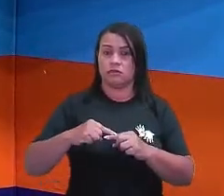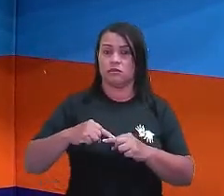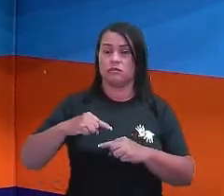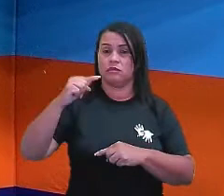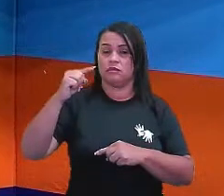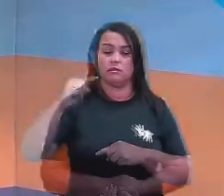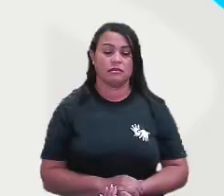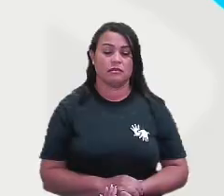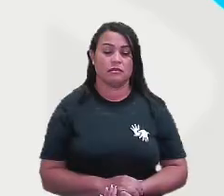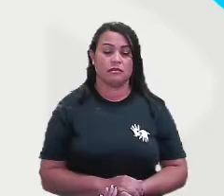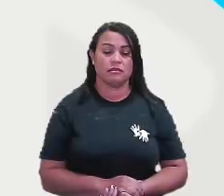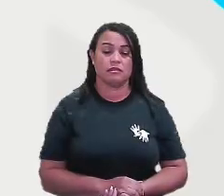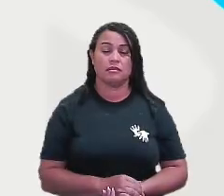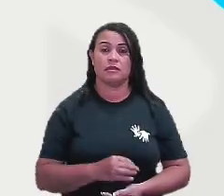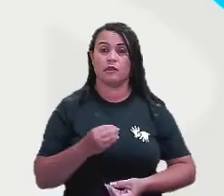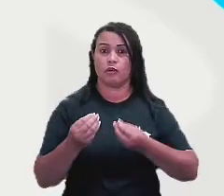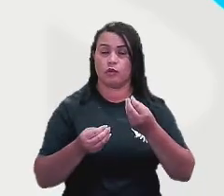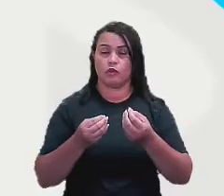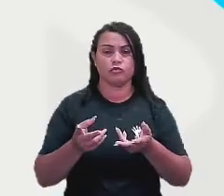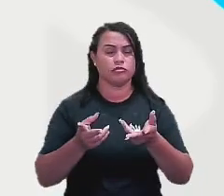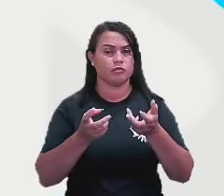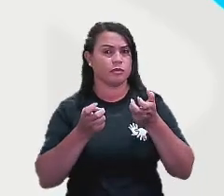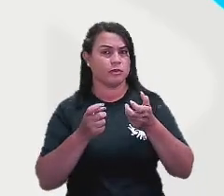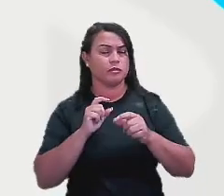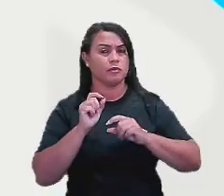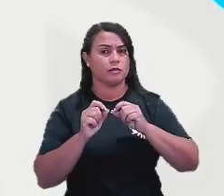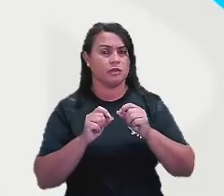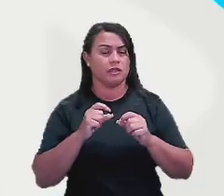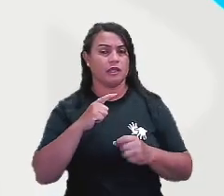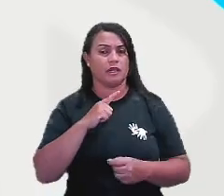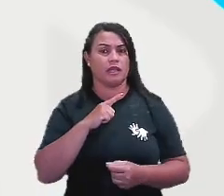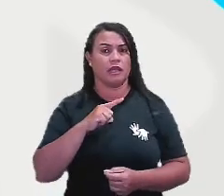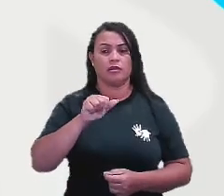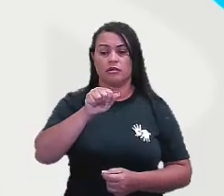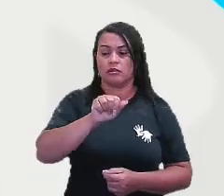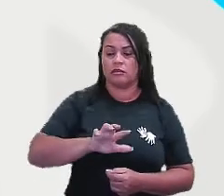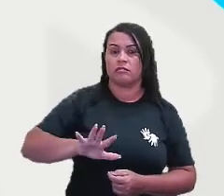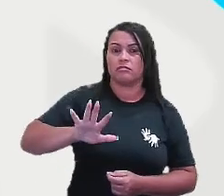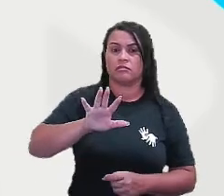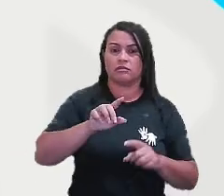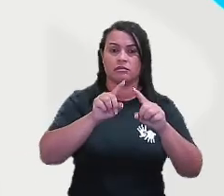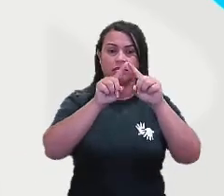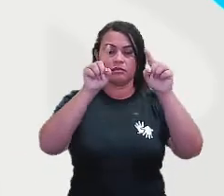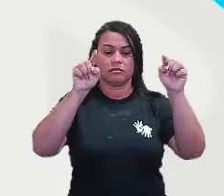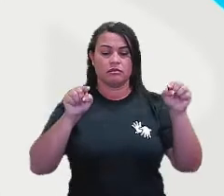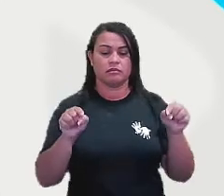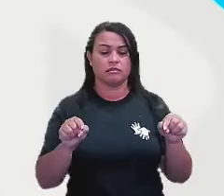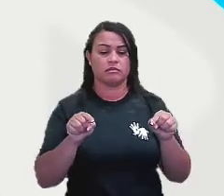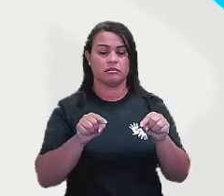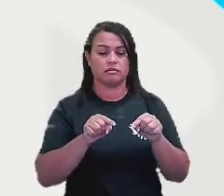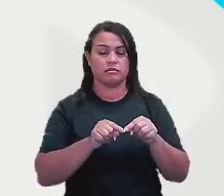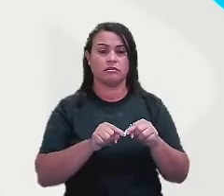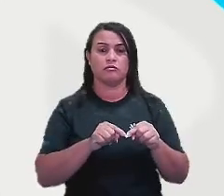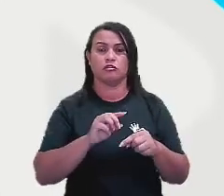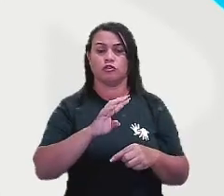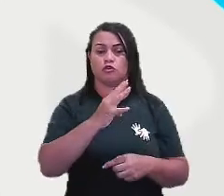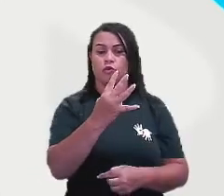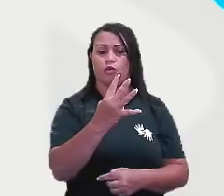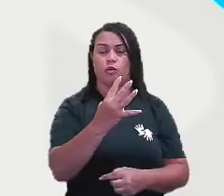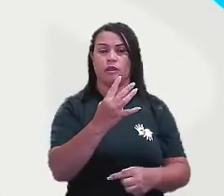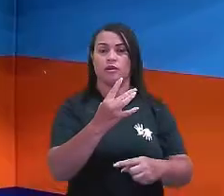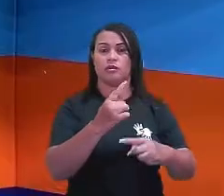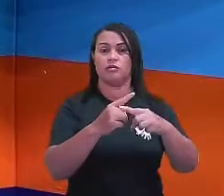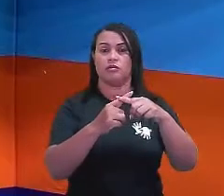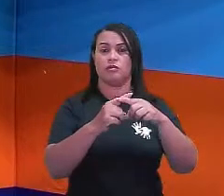quadrado menor. Então, a gente pode perceber que a área do quadrado maior ficou 4 vezes